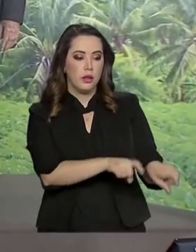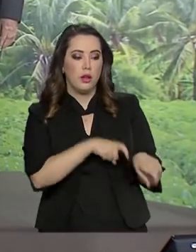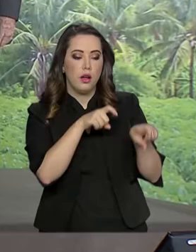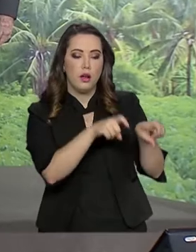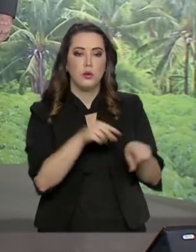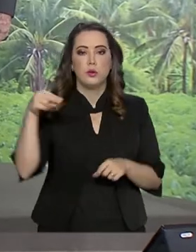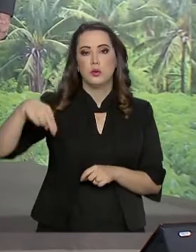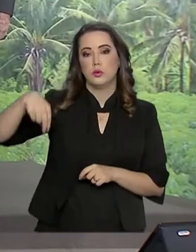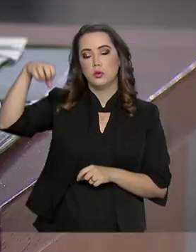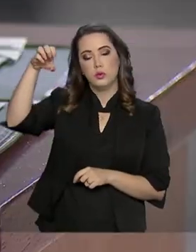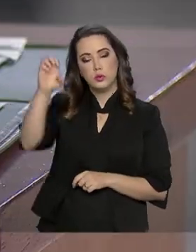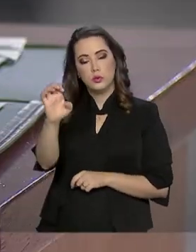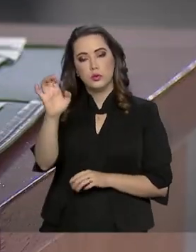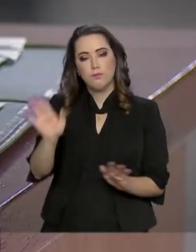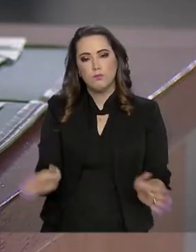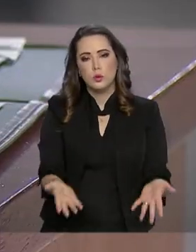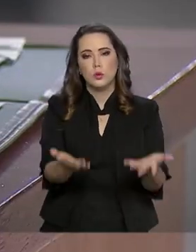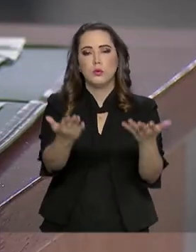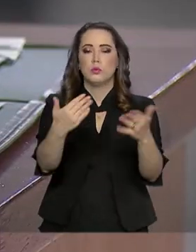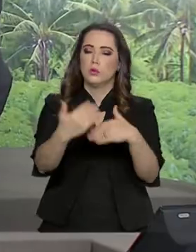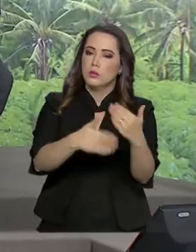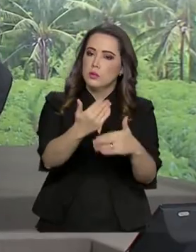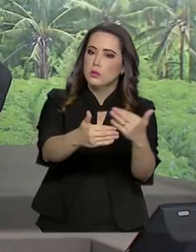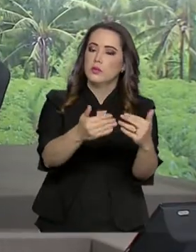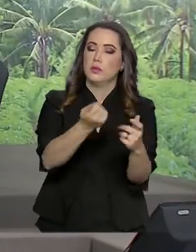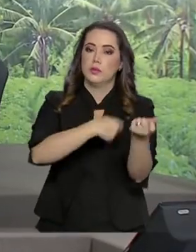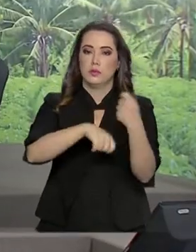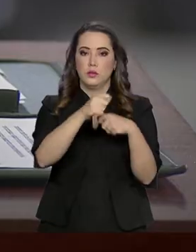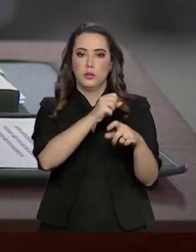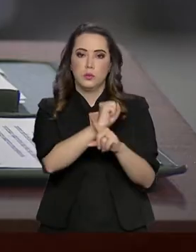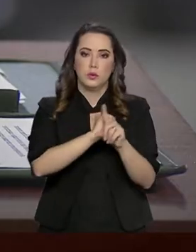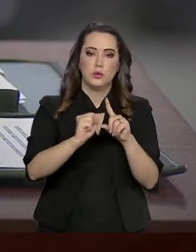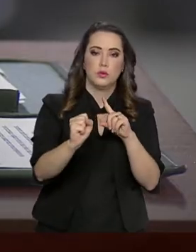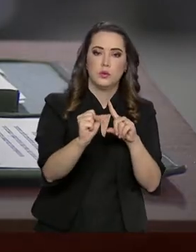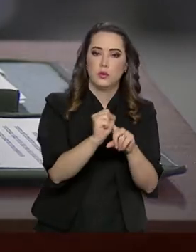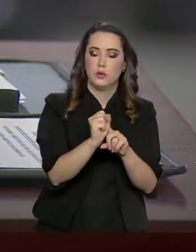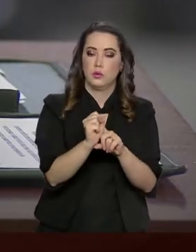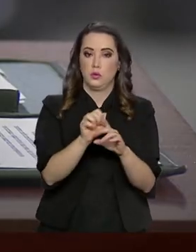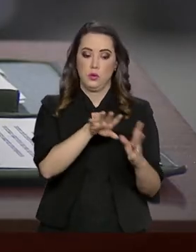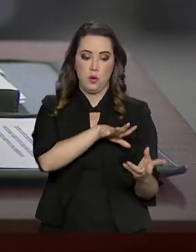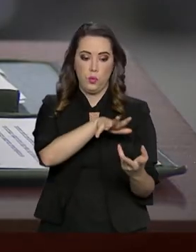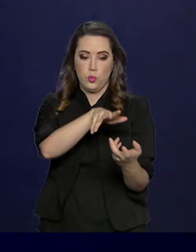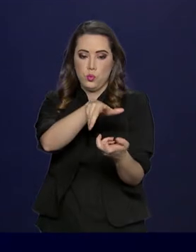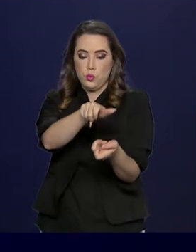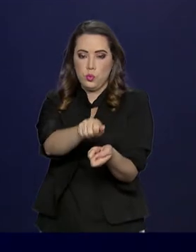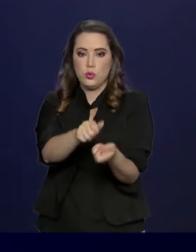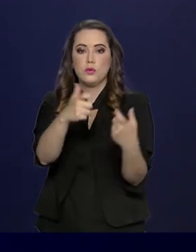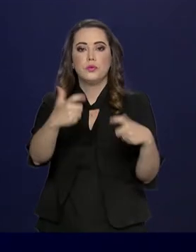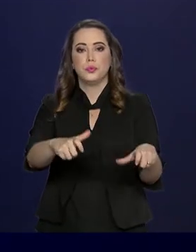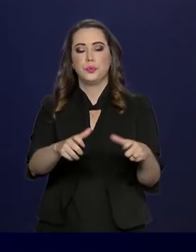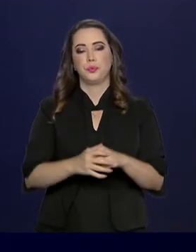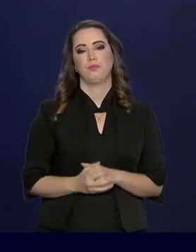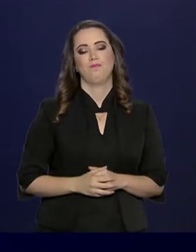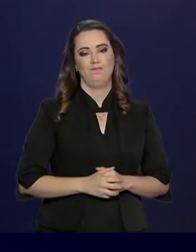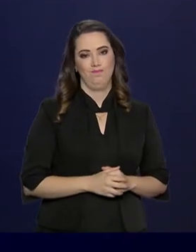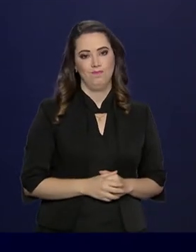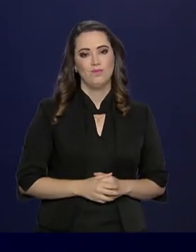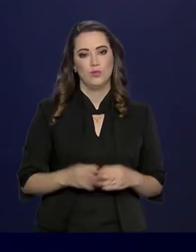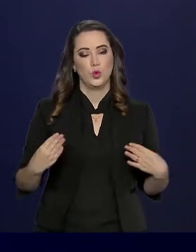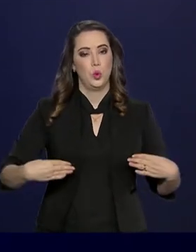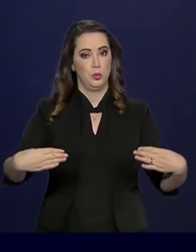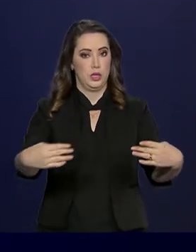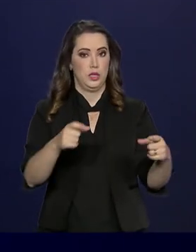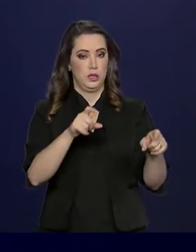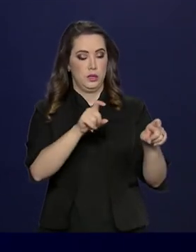plano de ação para impulsionar o desenvolvimento econômico, social e sustentável do meio rural da região. O Ministério da Agricultura,